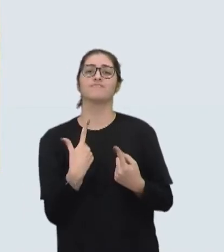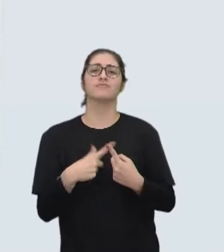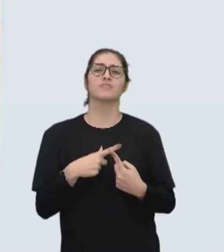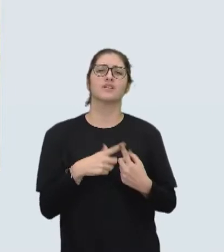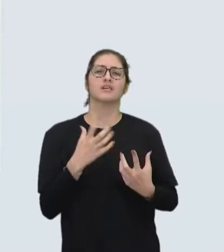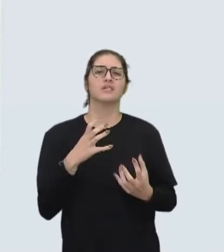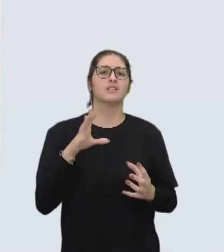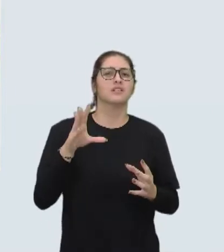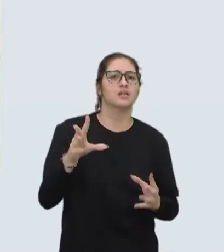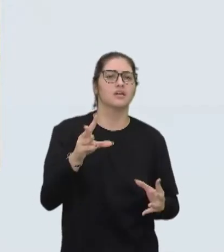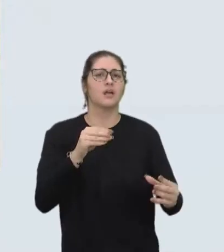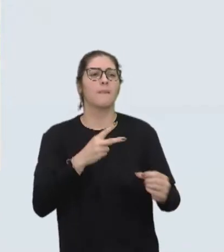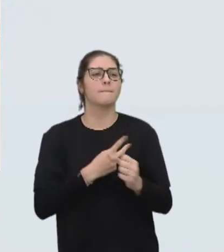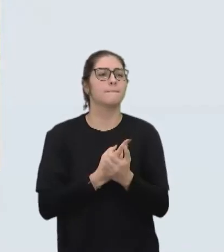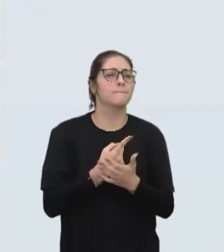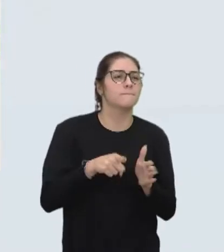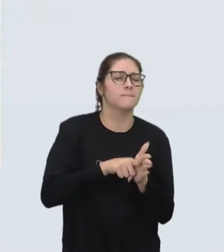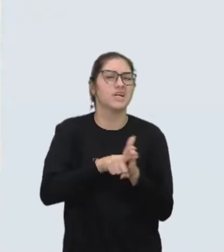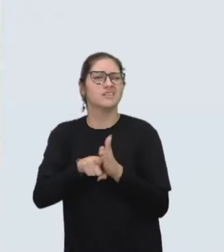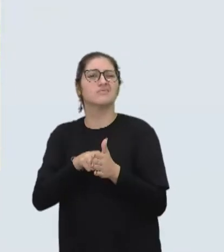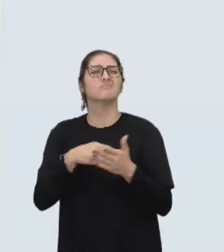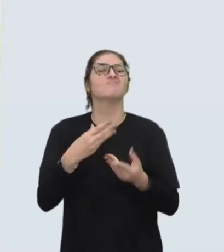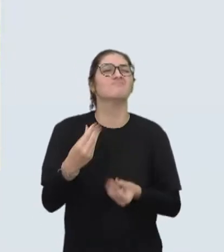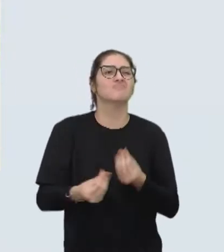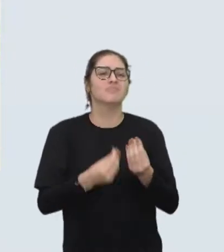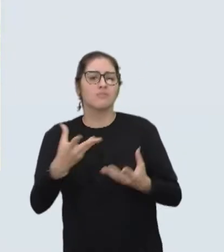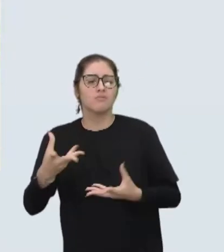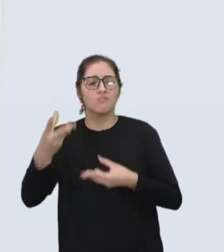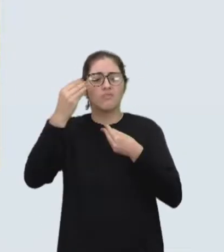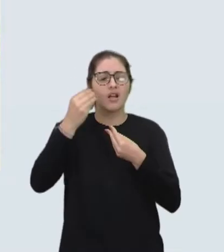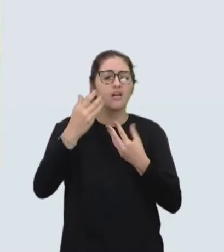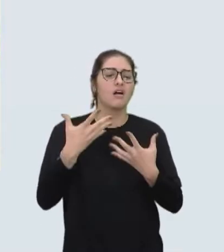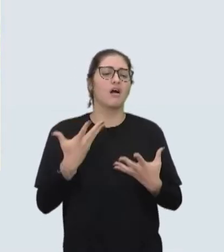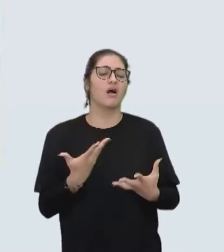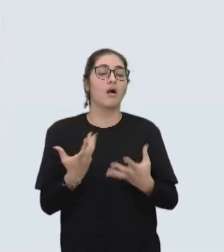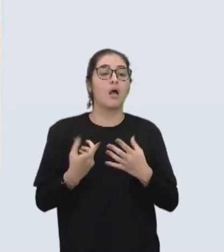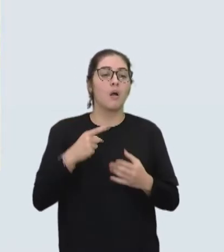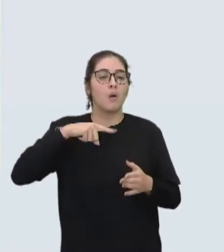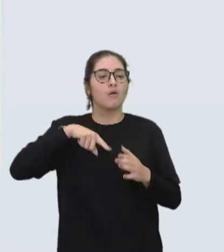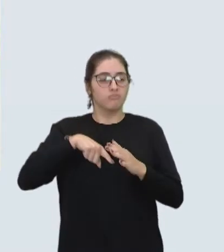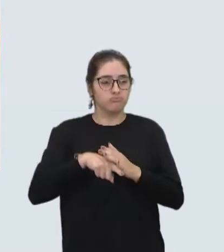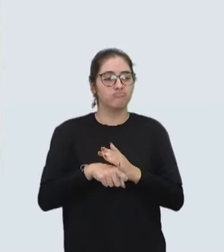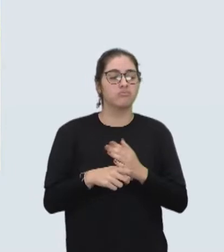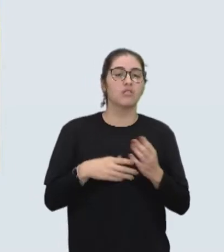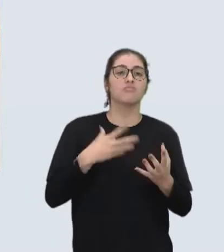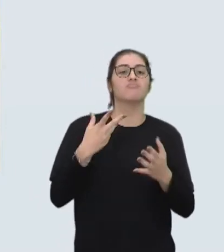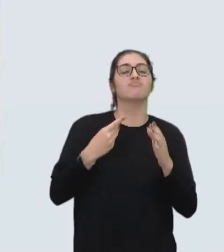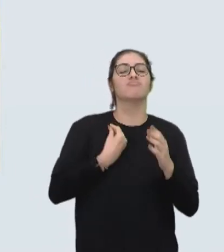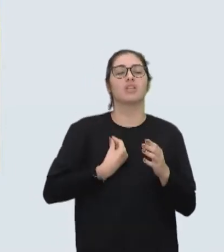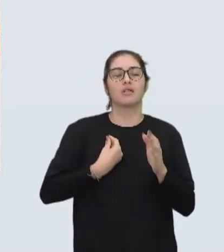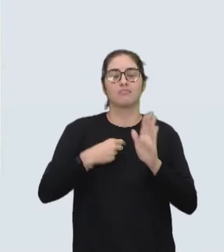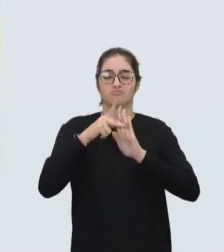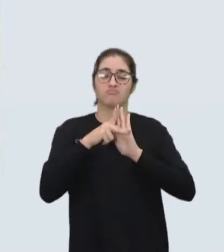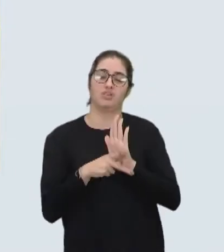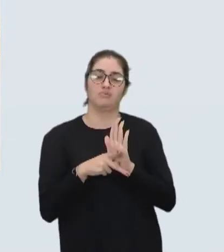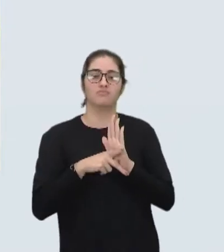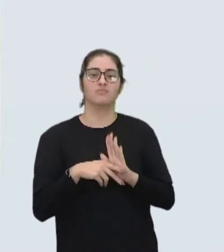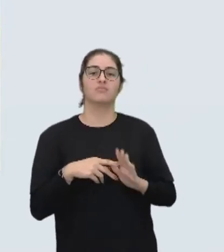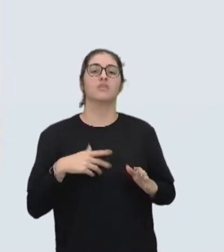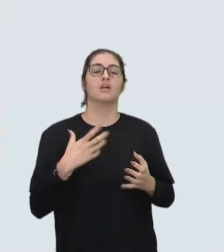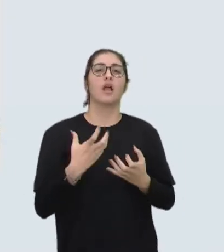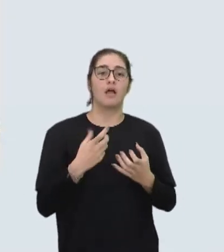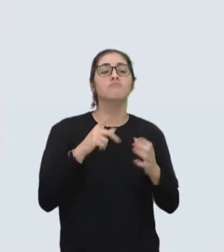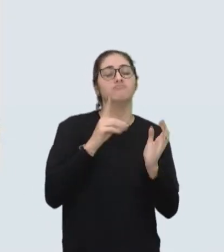novos conhecimentos, buscar, né, e outros espaços para conseguir avançar dentro do seu projeto de vida. Exatamente, eu me interessei